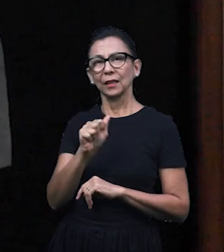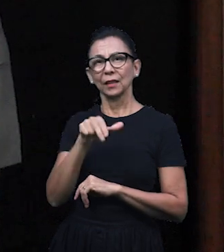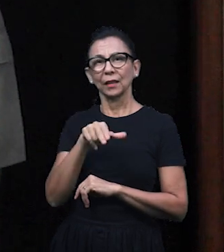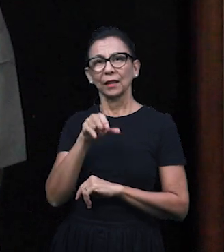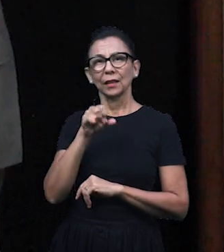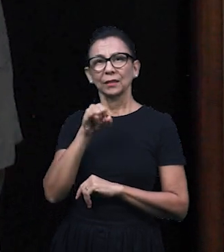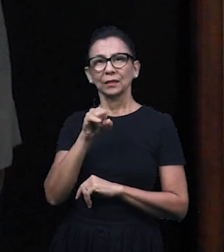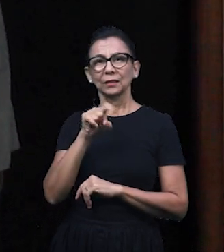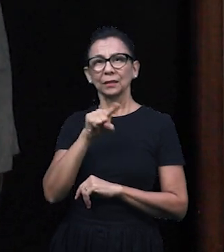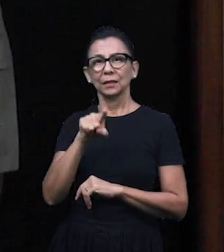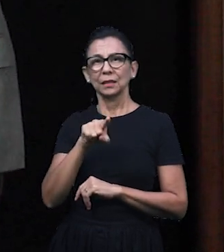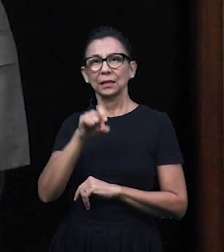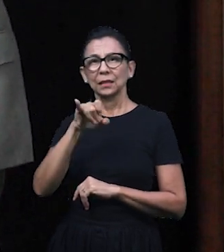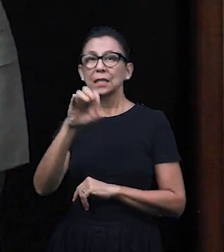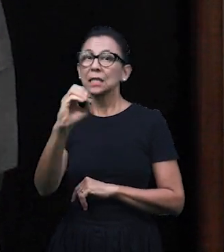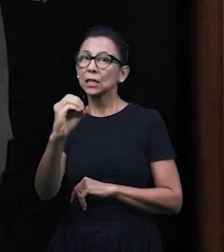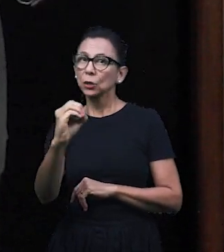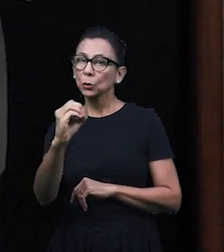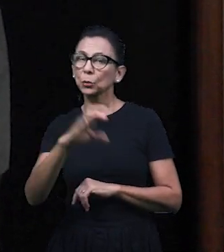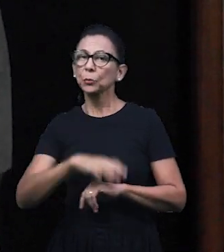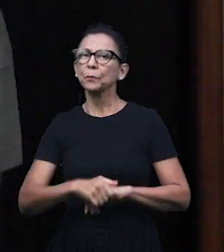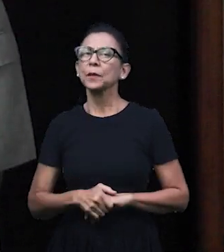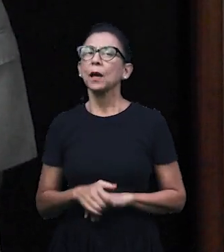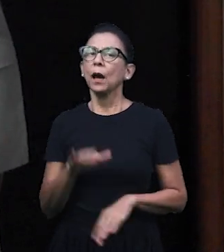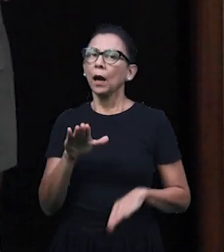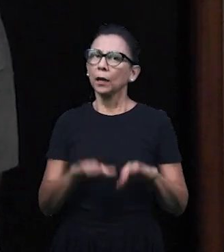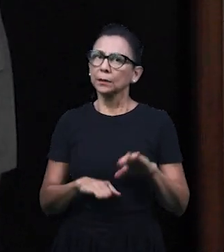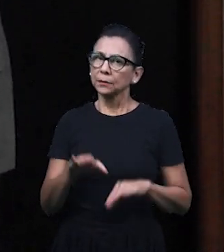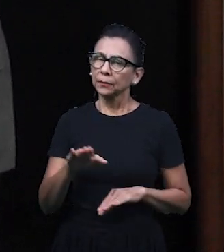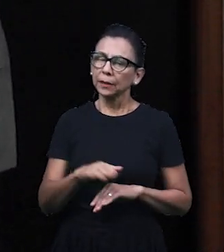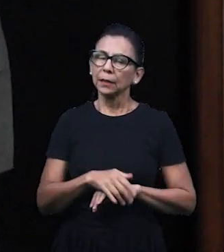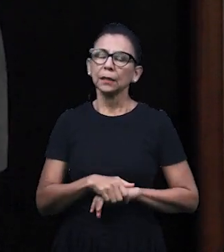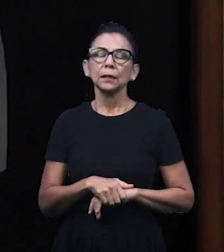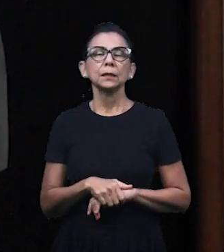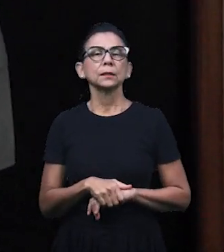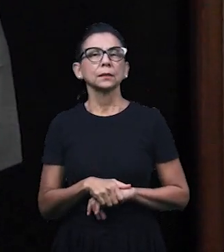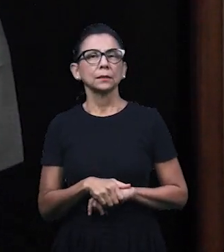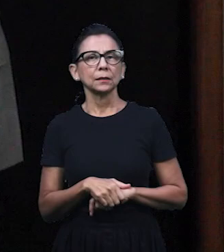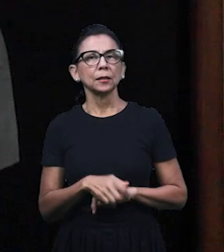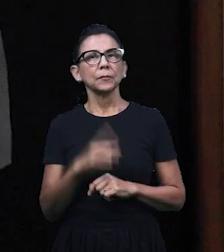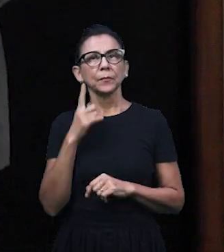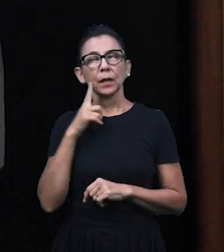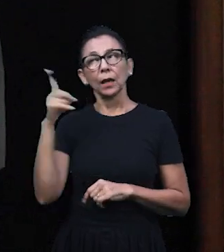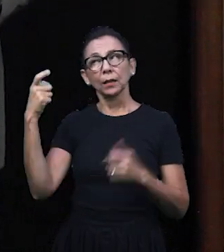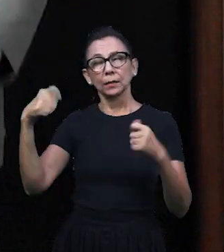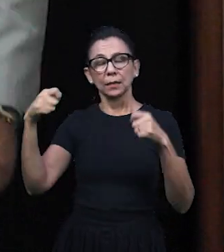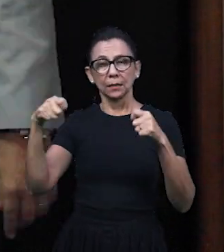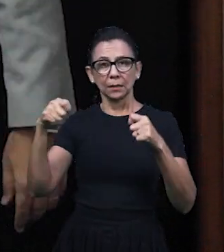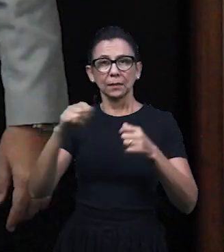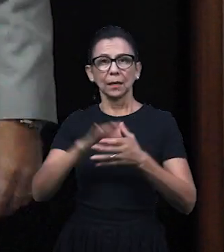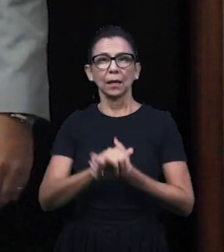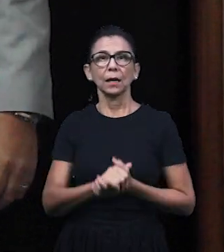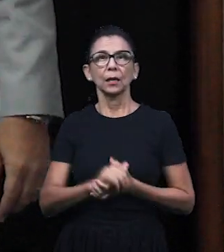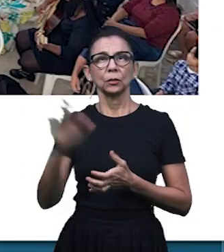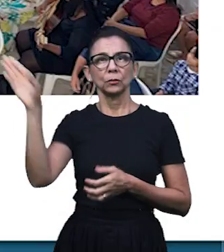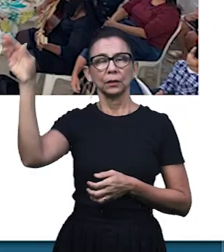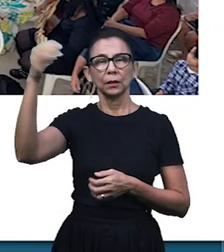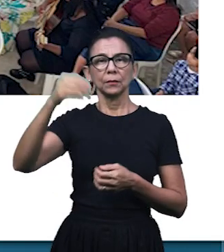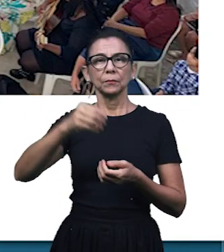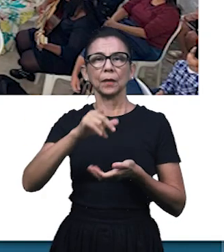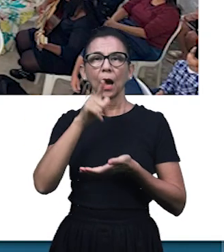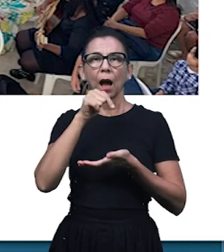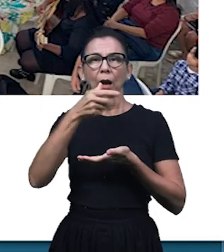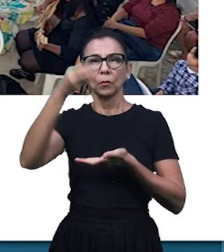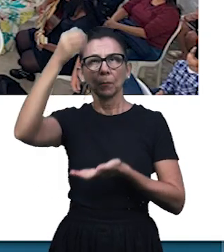Anísio. Há situações em que, por qualquer motivo, é necessário que o batismo seja feito por aspersão e nós vemos aqui a experiência do nosso